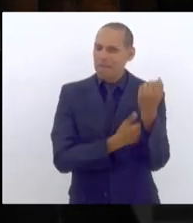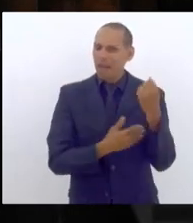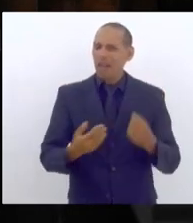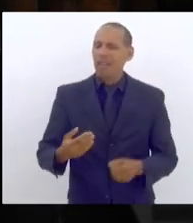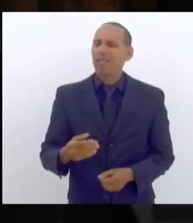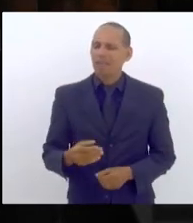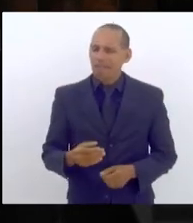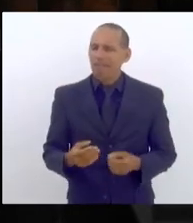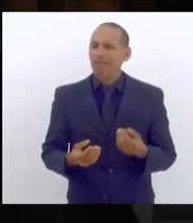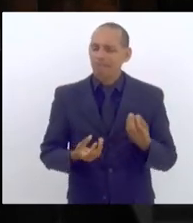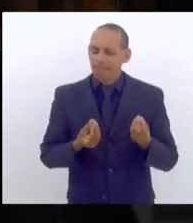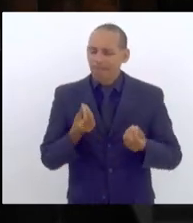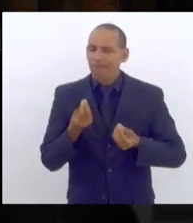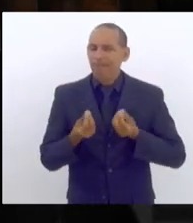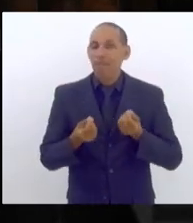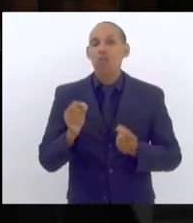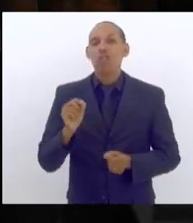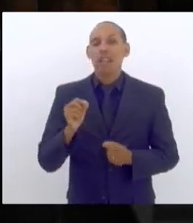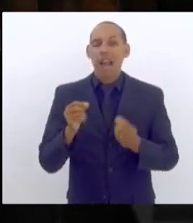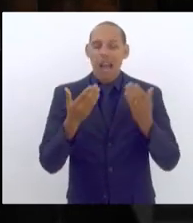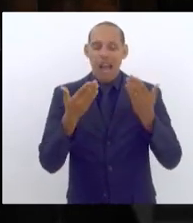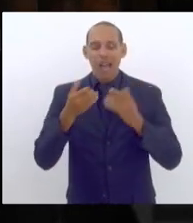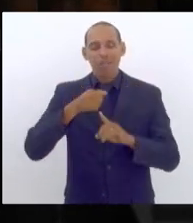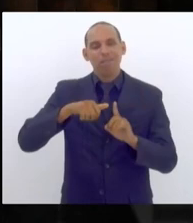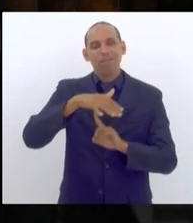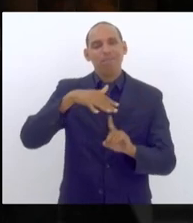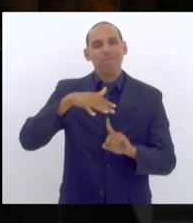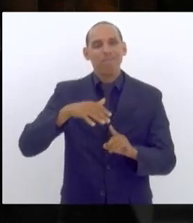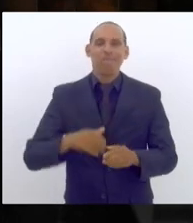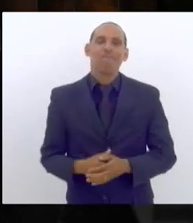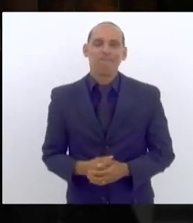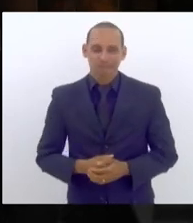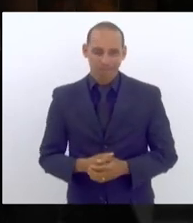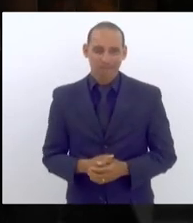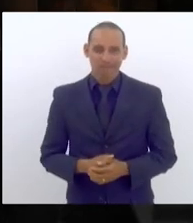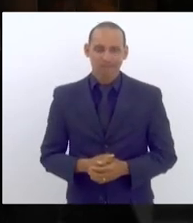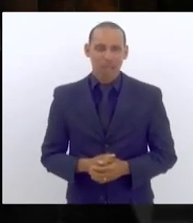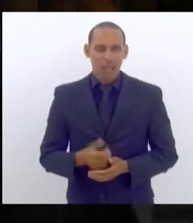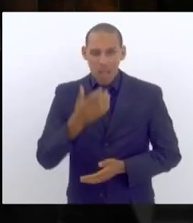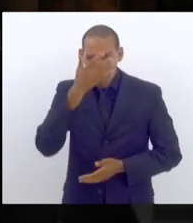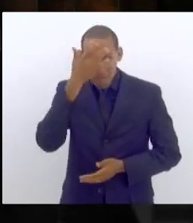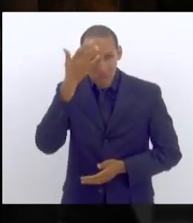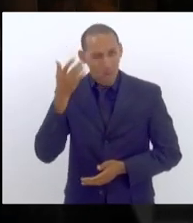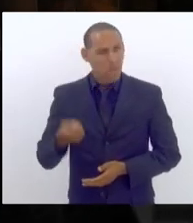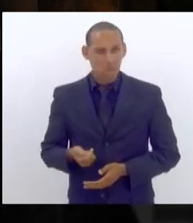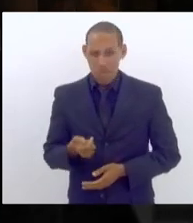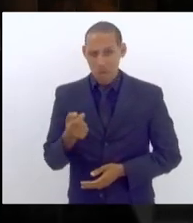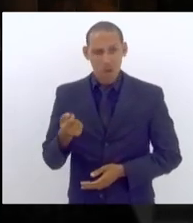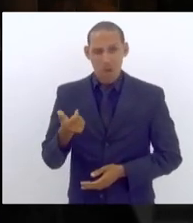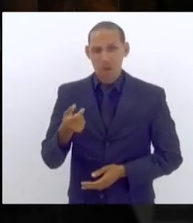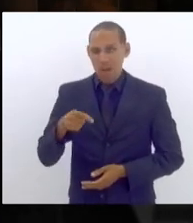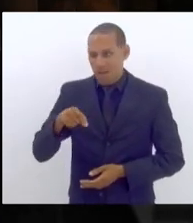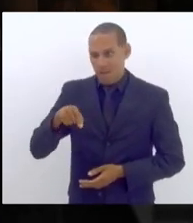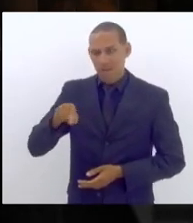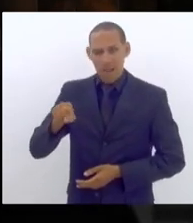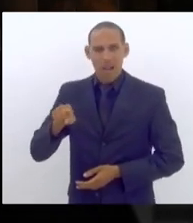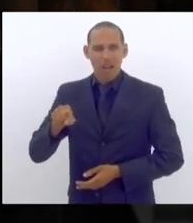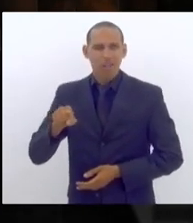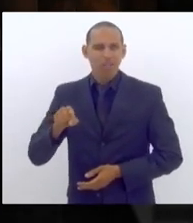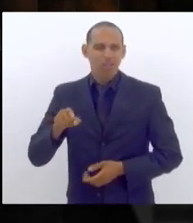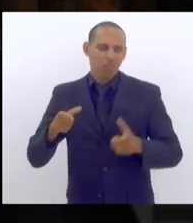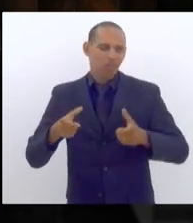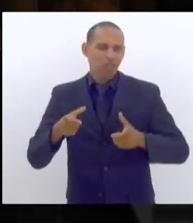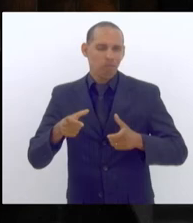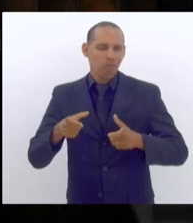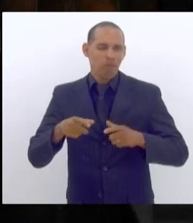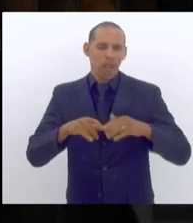delicada, que é a pasta de assistência social. Poucas pessoas vão até um equipamento, Matheus, você sabe muito